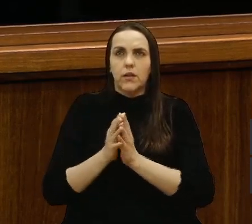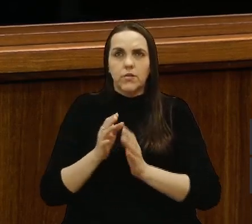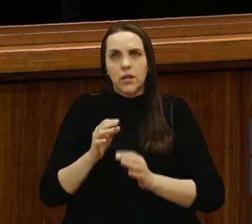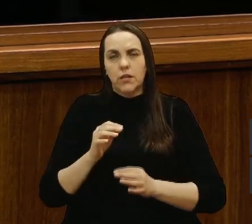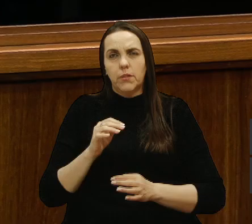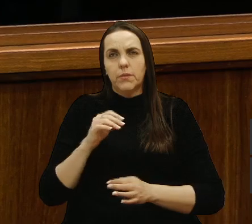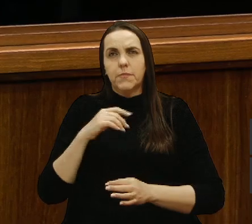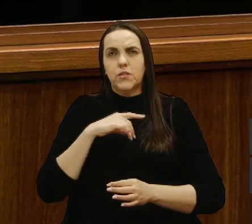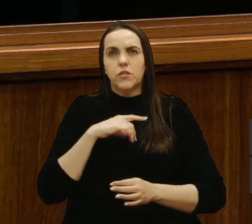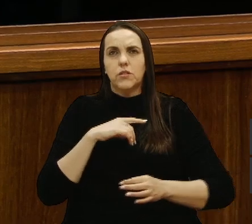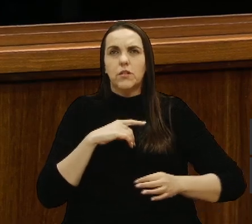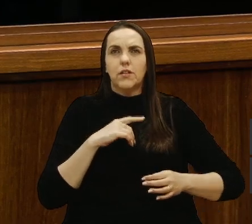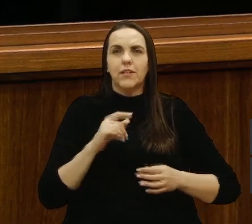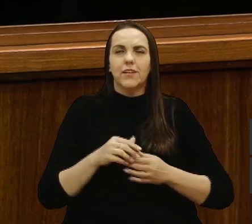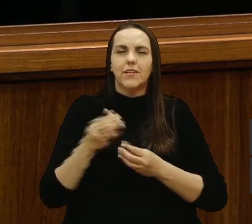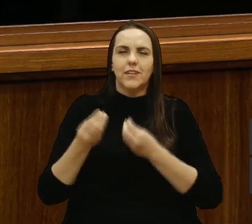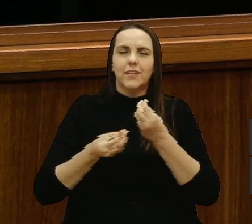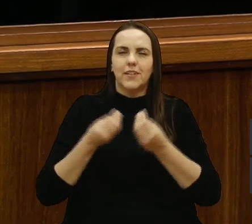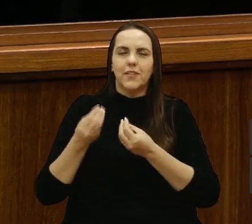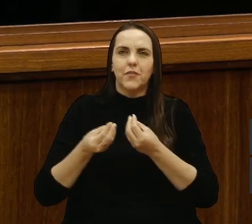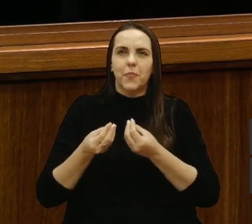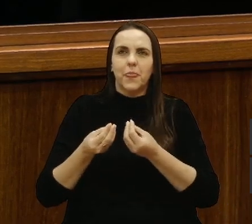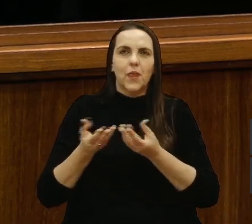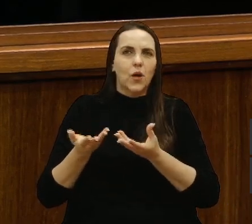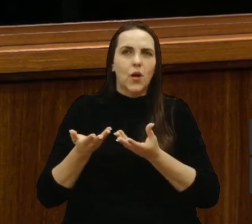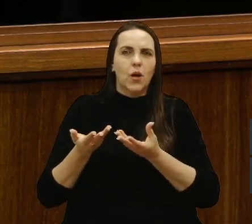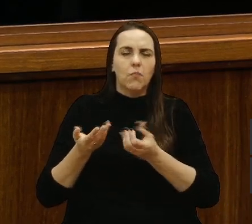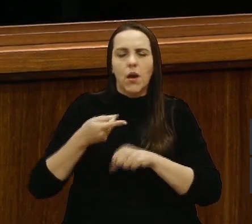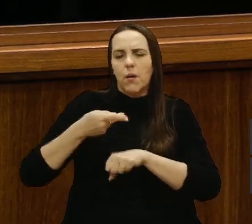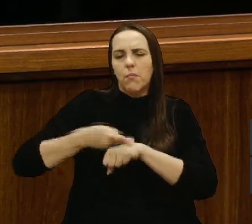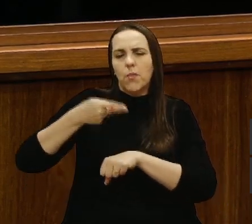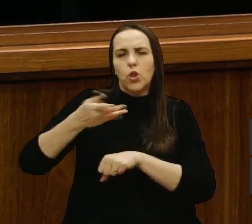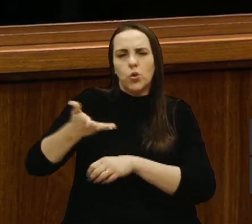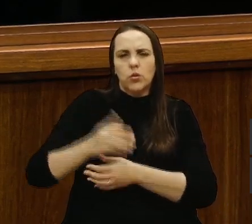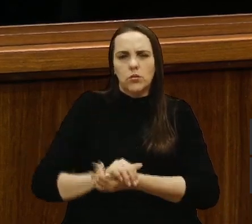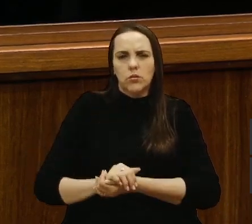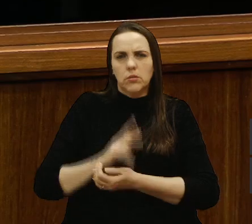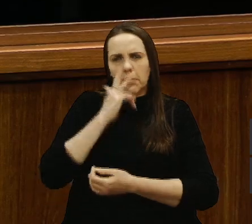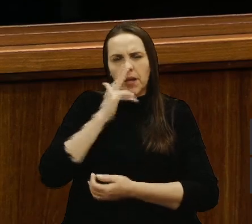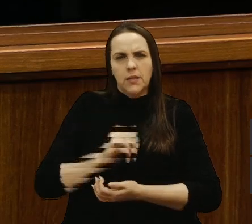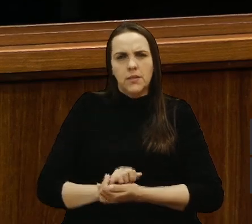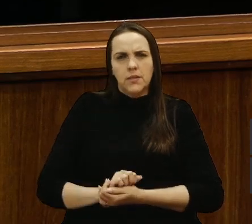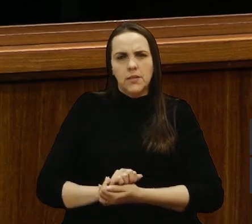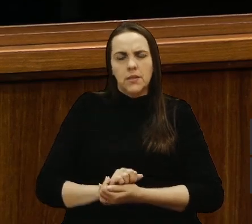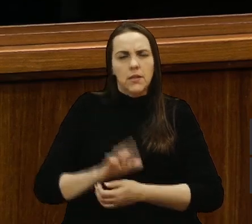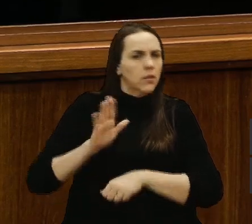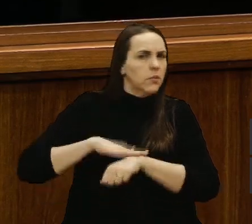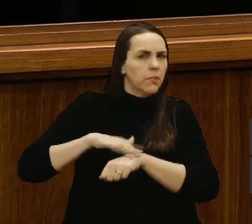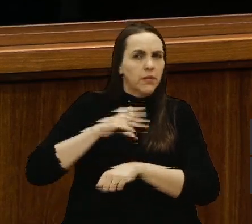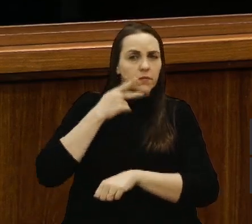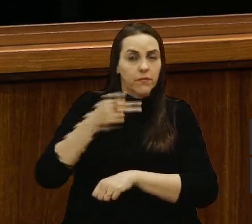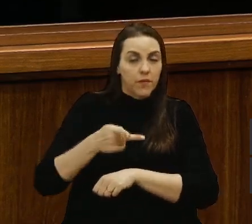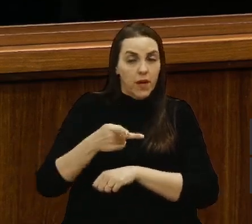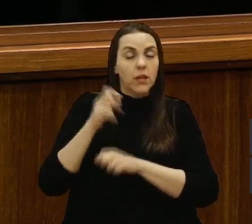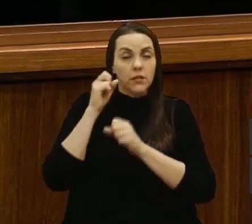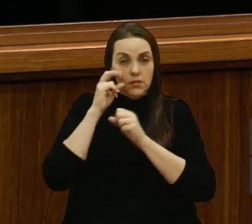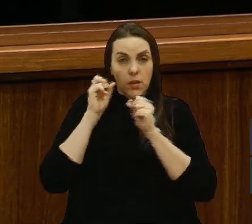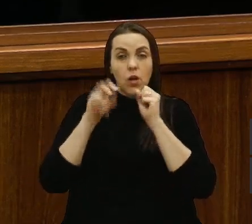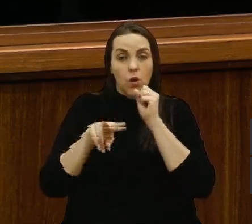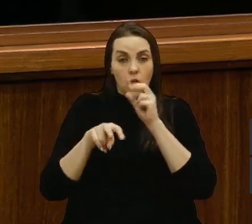a mulher como um produto. E quando a gente fala de olhar para